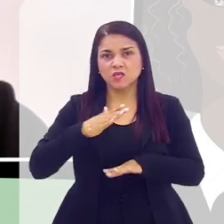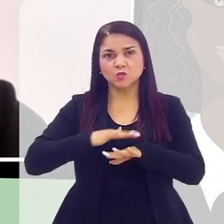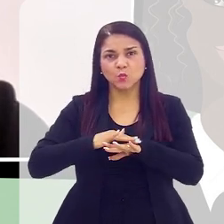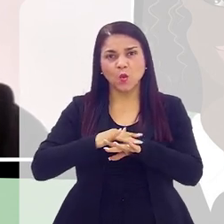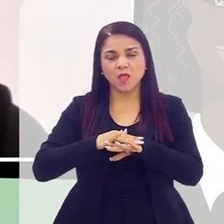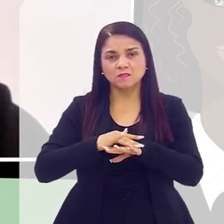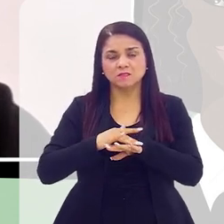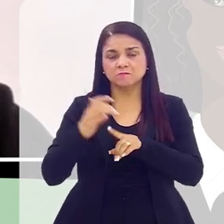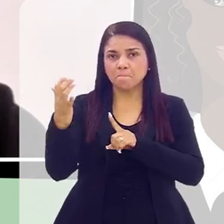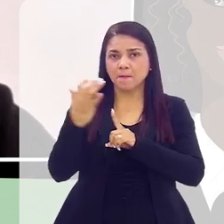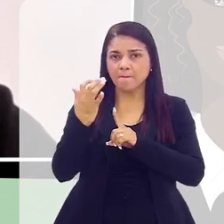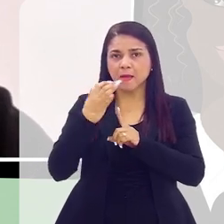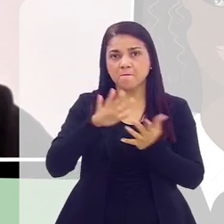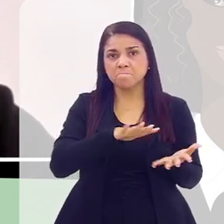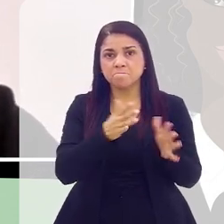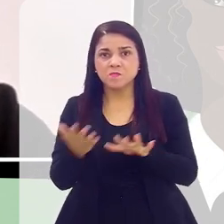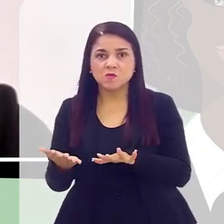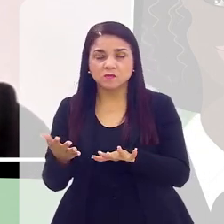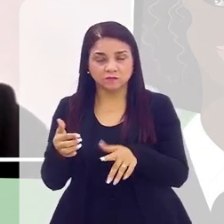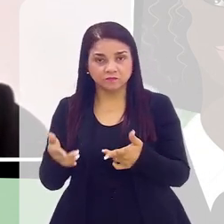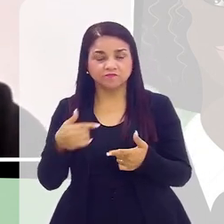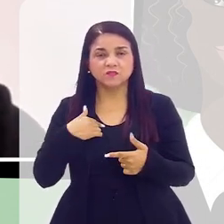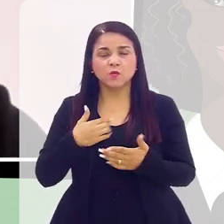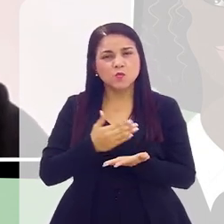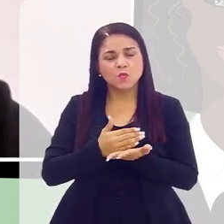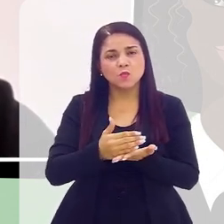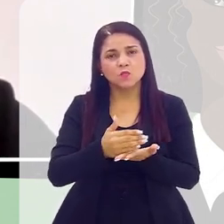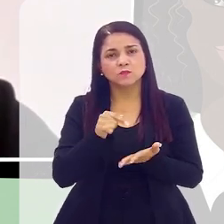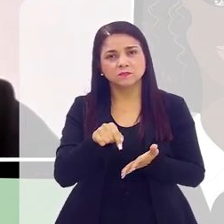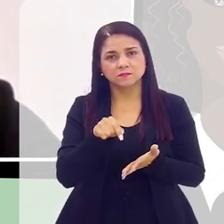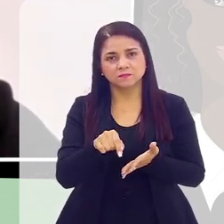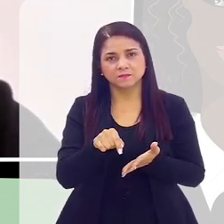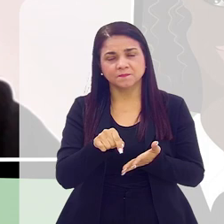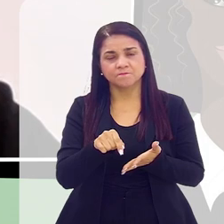viviam com doenças ameaçadoras de vida. E aí iniciei